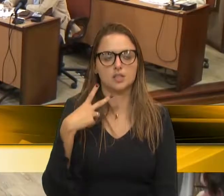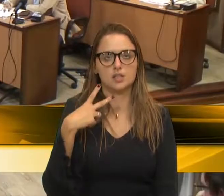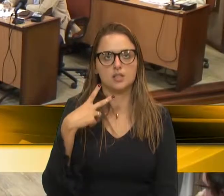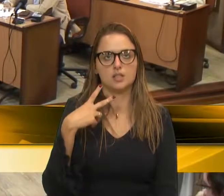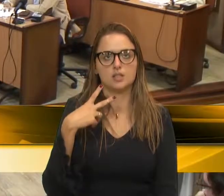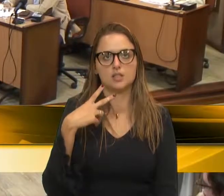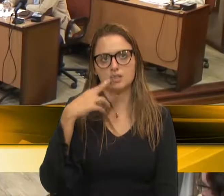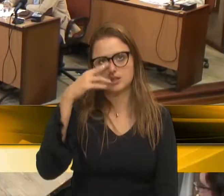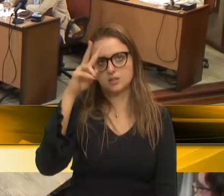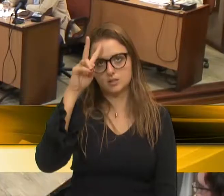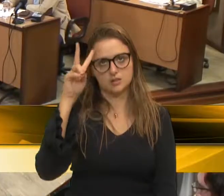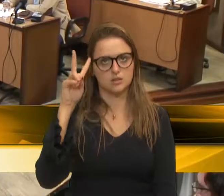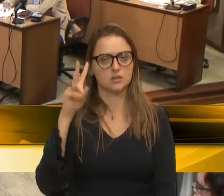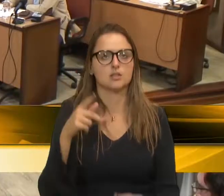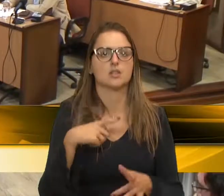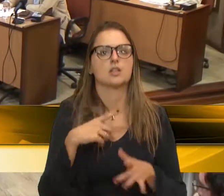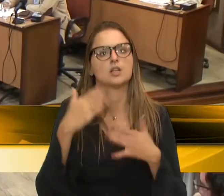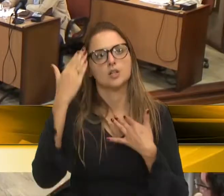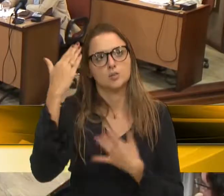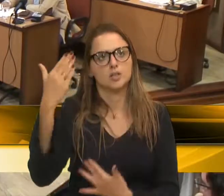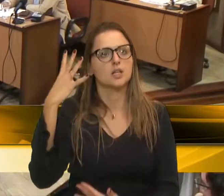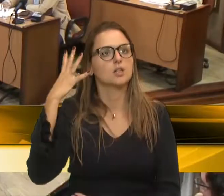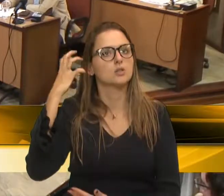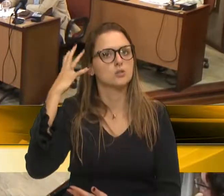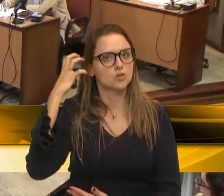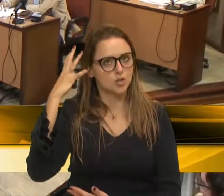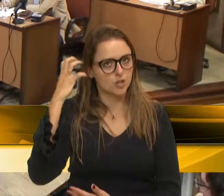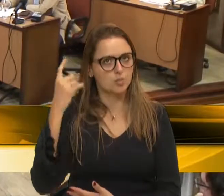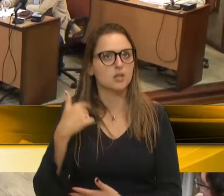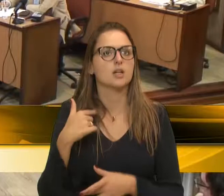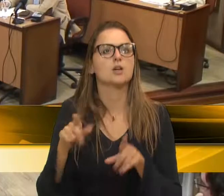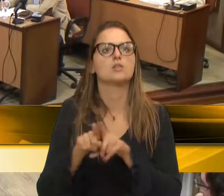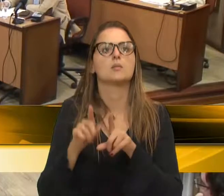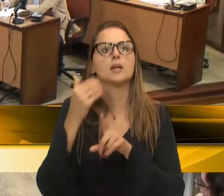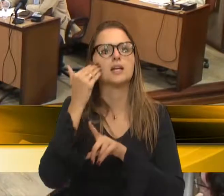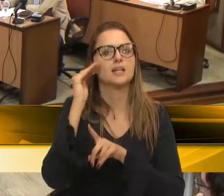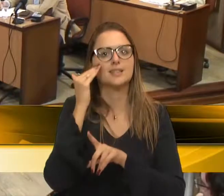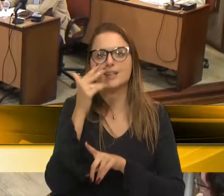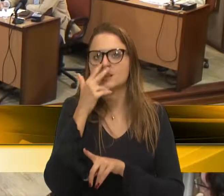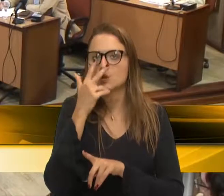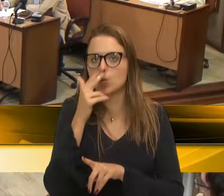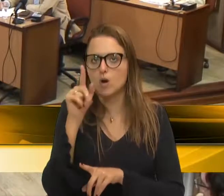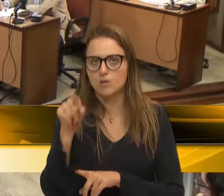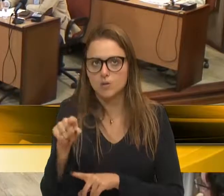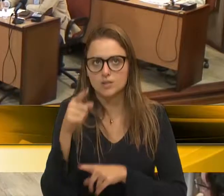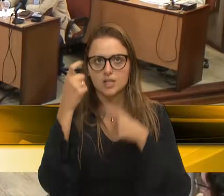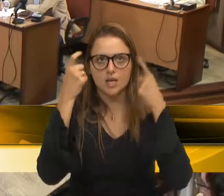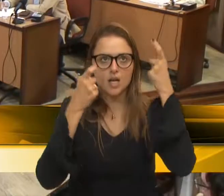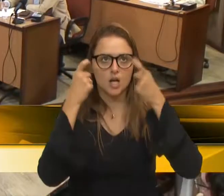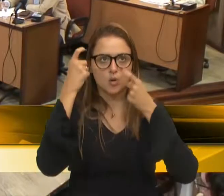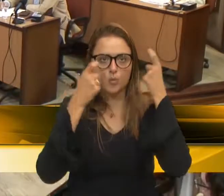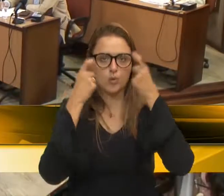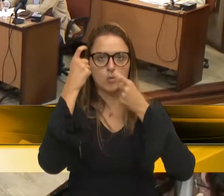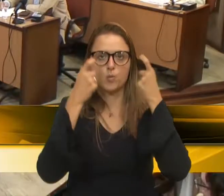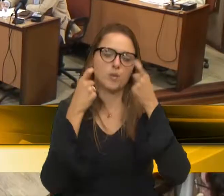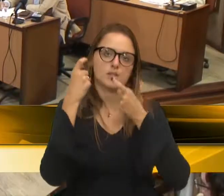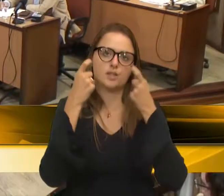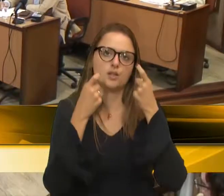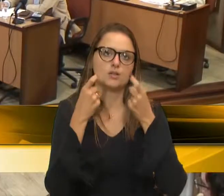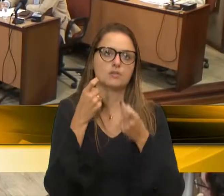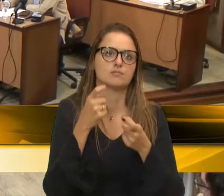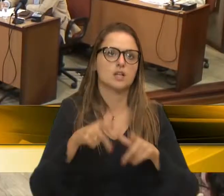vereador Toigo, obrigado. Tbilisi, eu também tenho esse entendimento, essa minha preocupação quanto a, enfim,